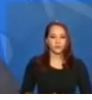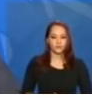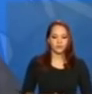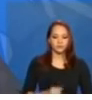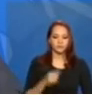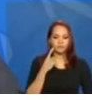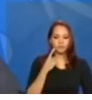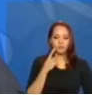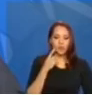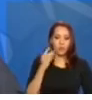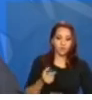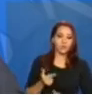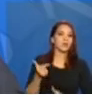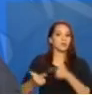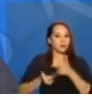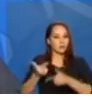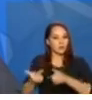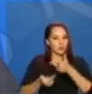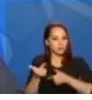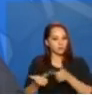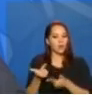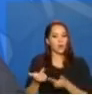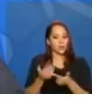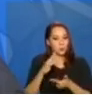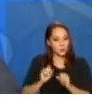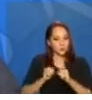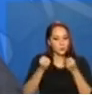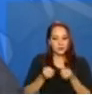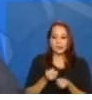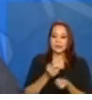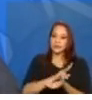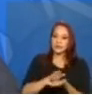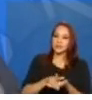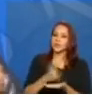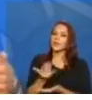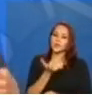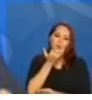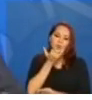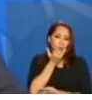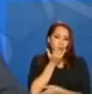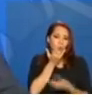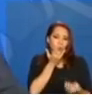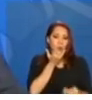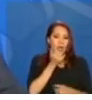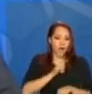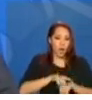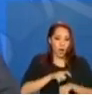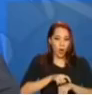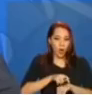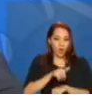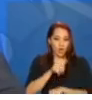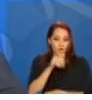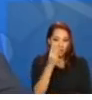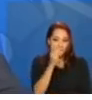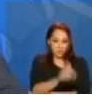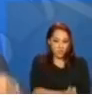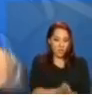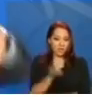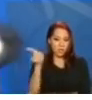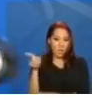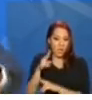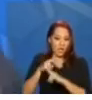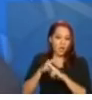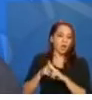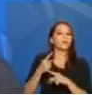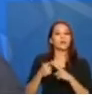Nós estamos trabalhando nisso. As demais respostas, desculpe, peço perdão para vocês, às 15 horas lá na Caixa. Por quê? Porque